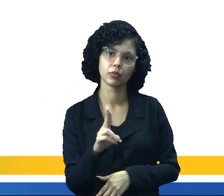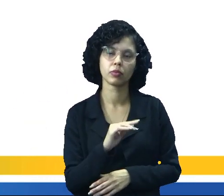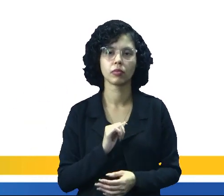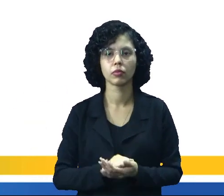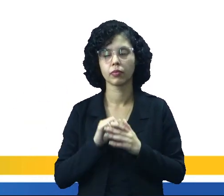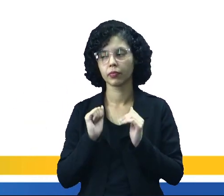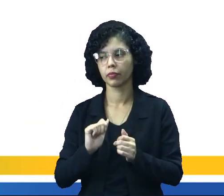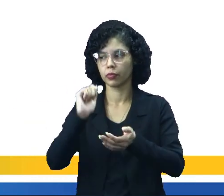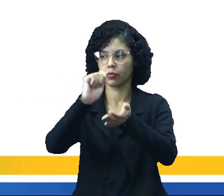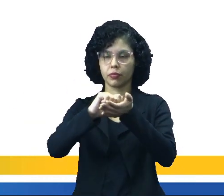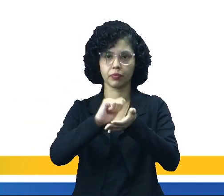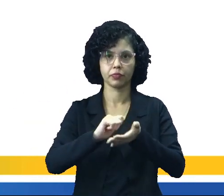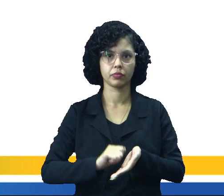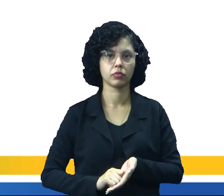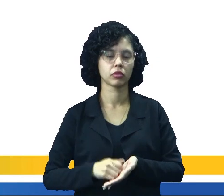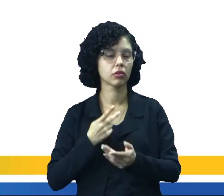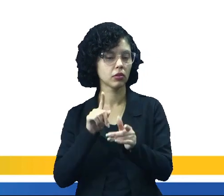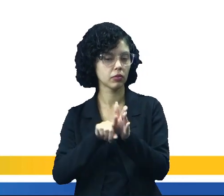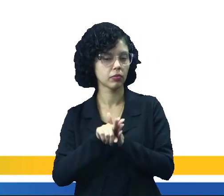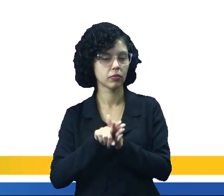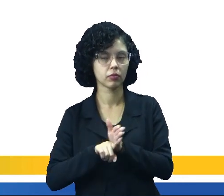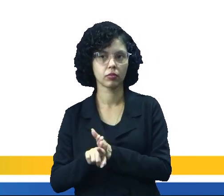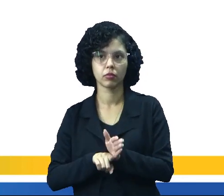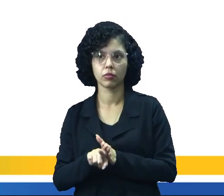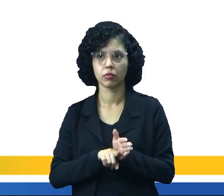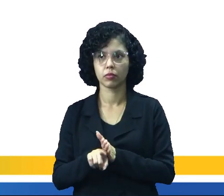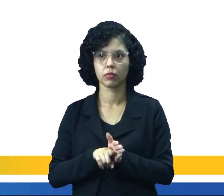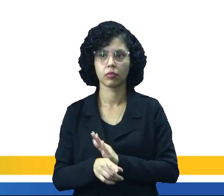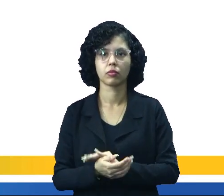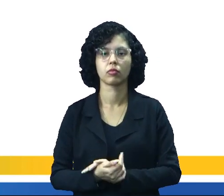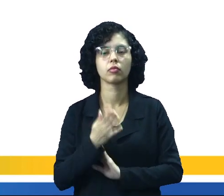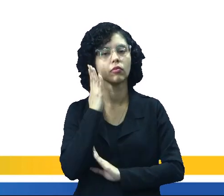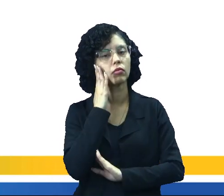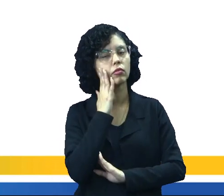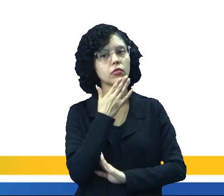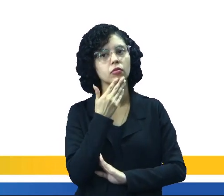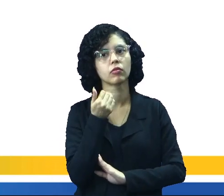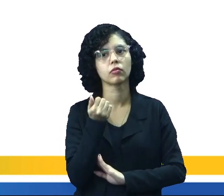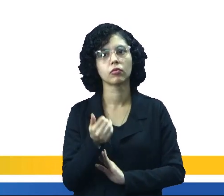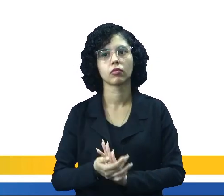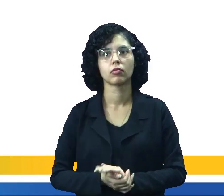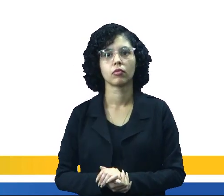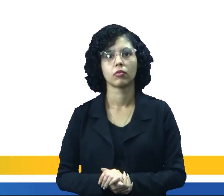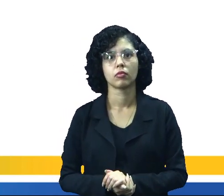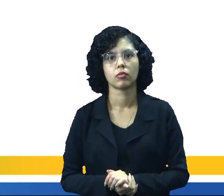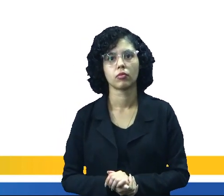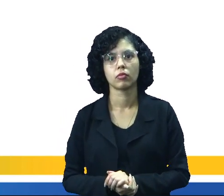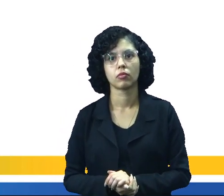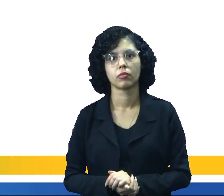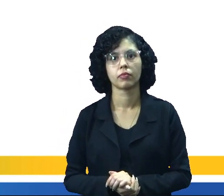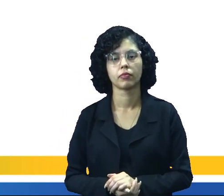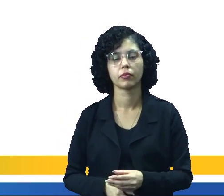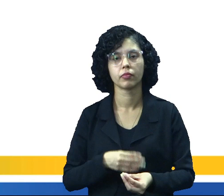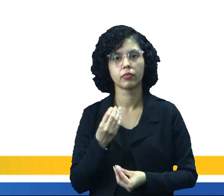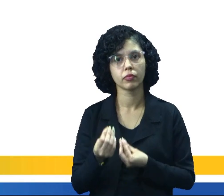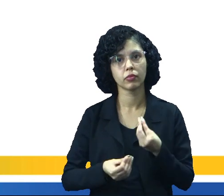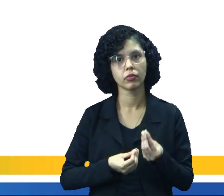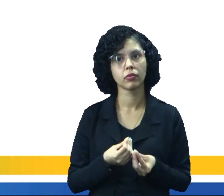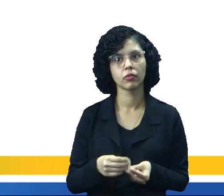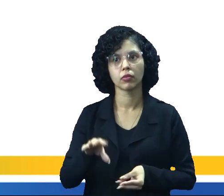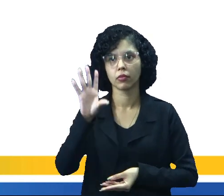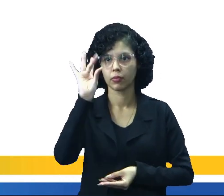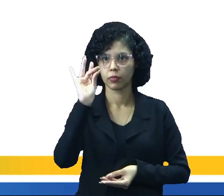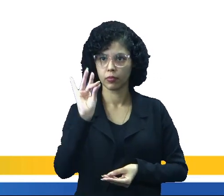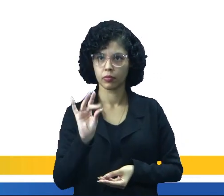podem notar e dar uma pesquisada aí, né? Para entender um pouquinho mais sobre como que era o trabalho de cada